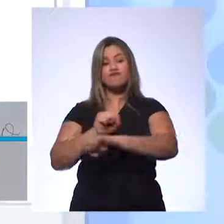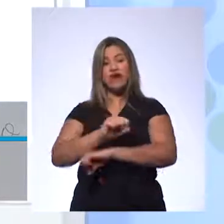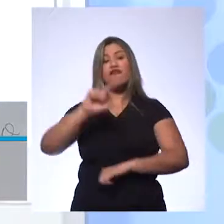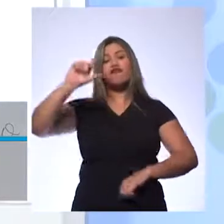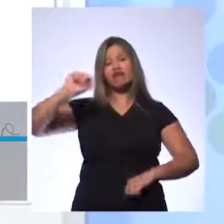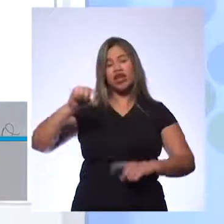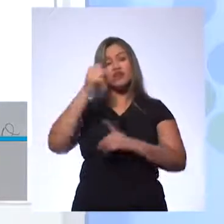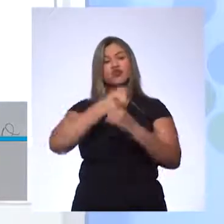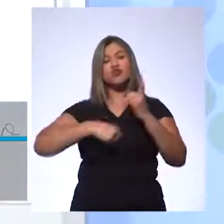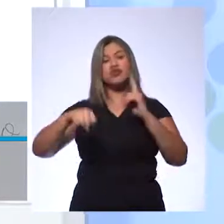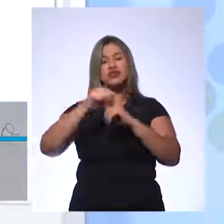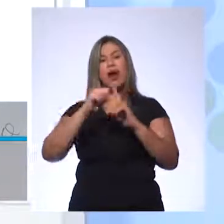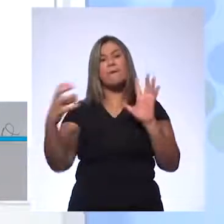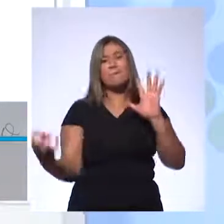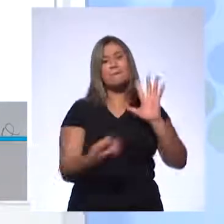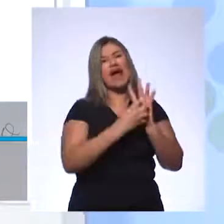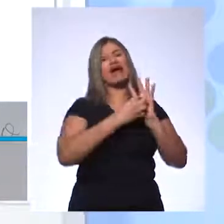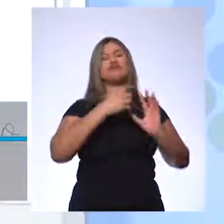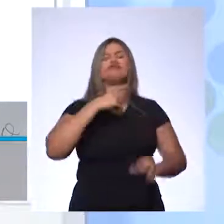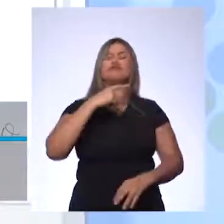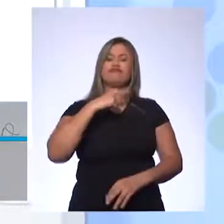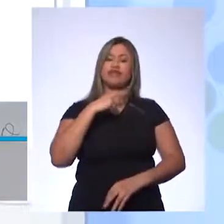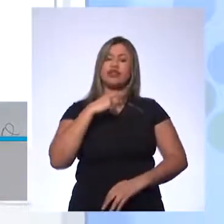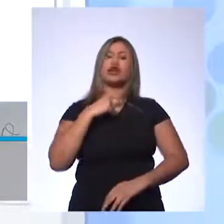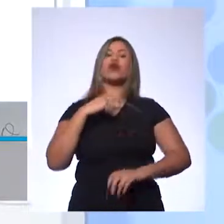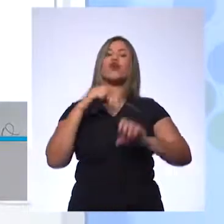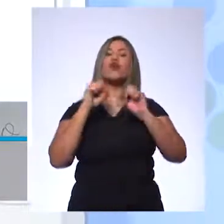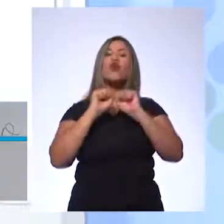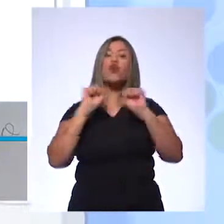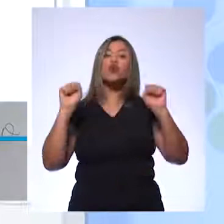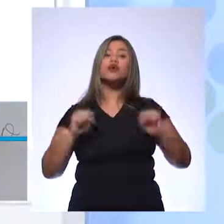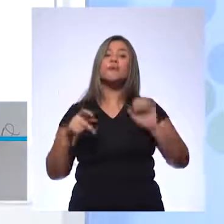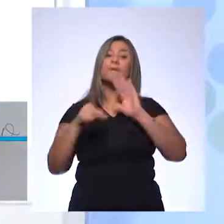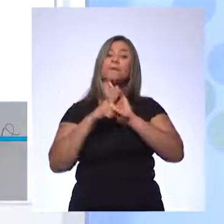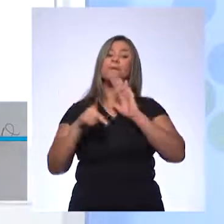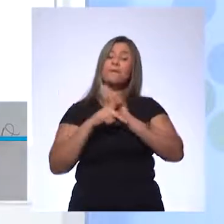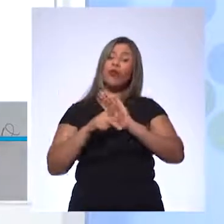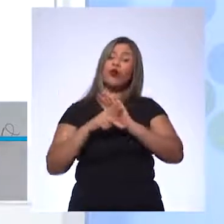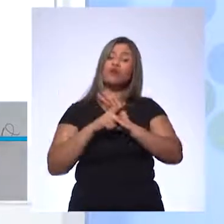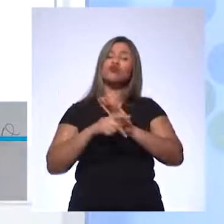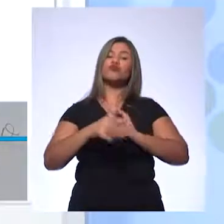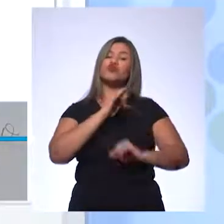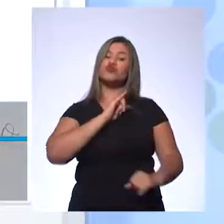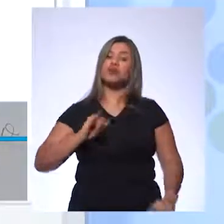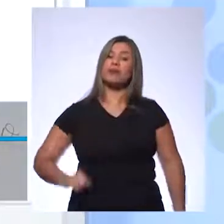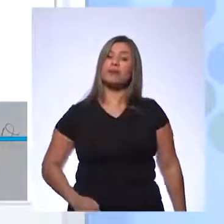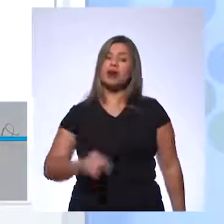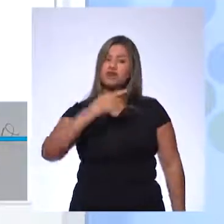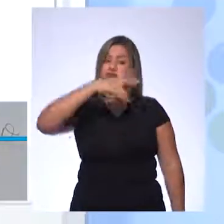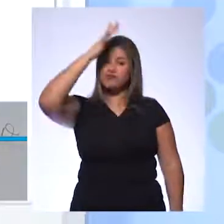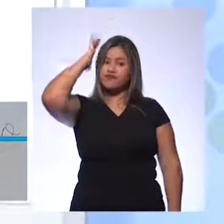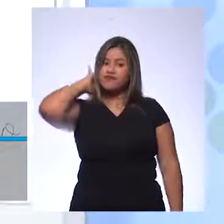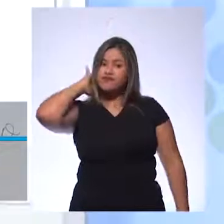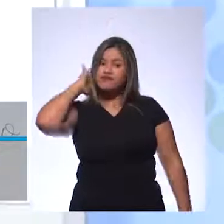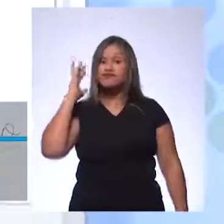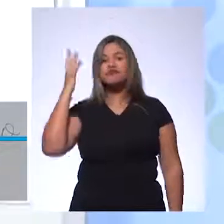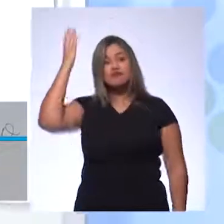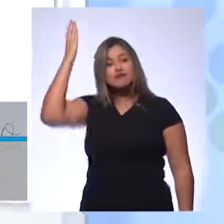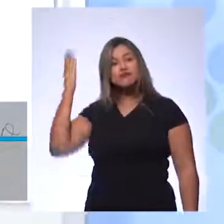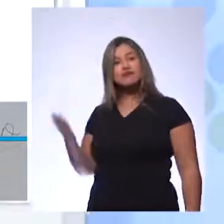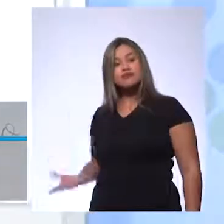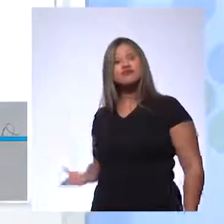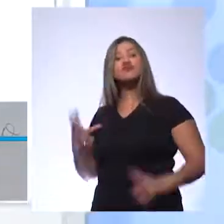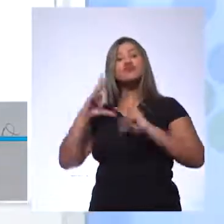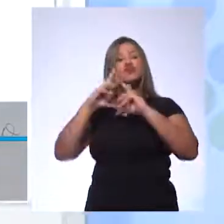causar e na sociedade uma ruptura de sistema que era o império romano tá bem eu acho que até aqui nós conseguimos